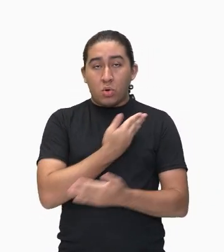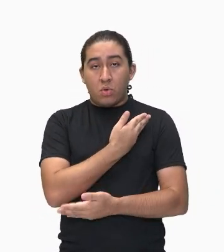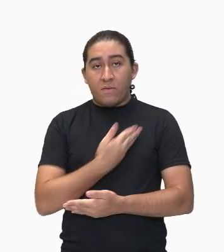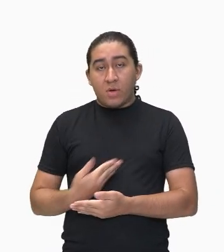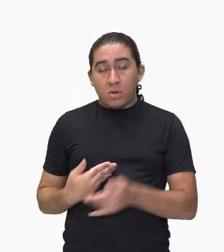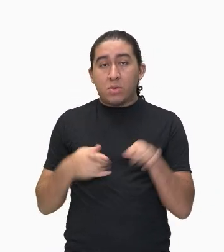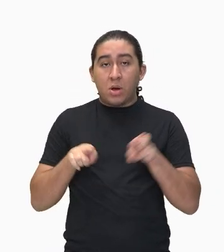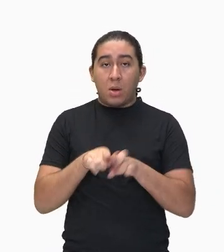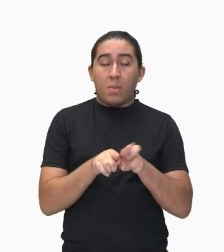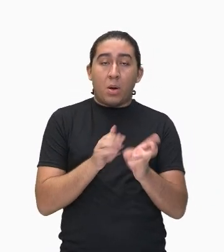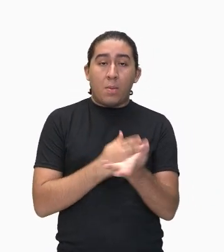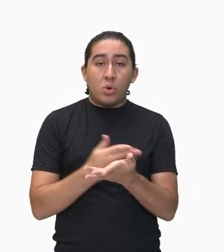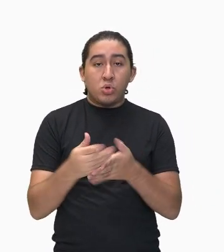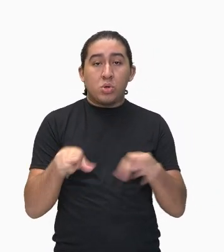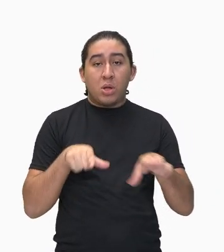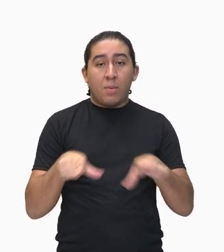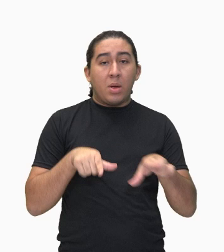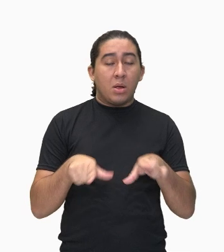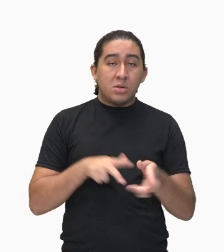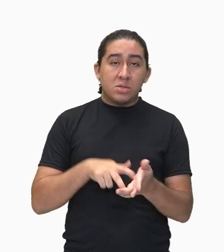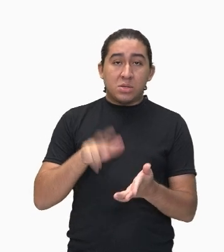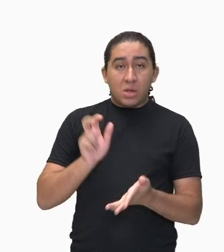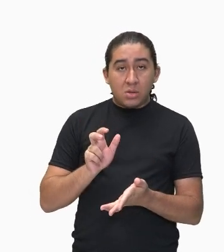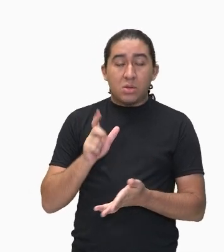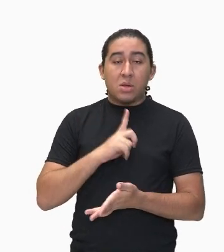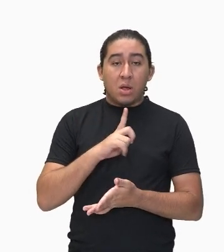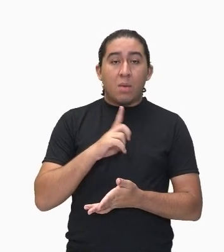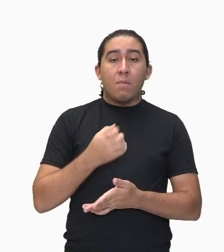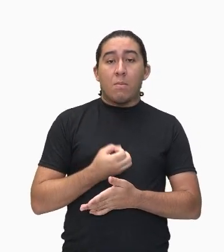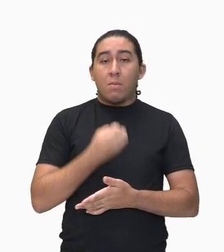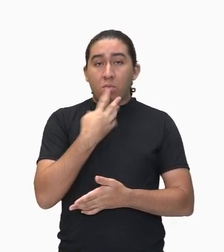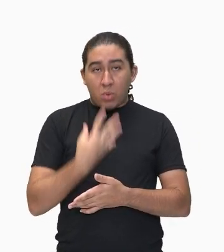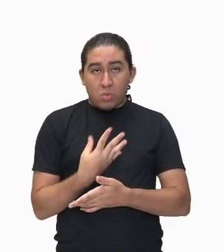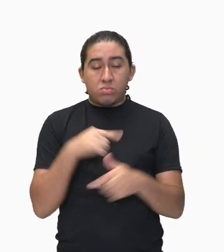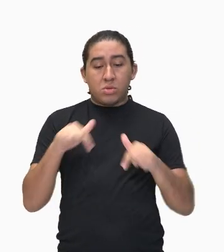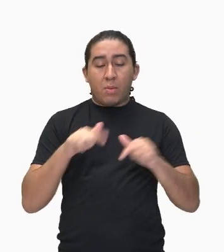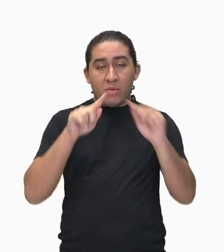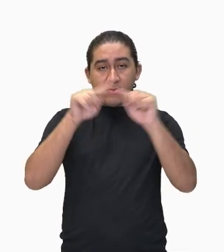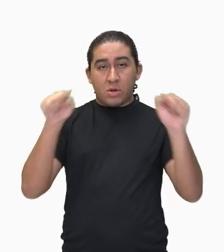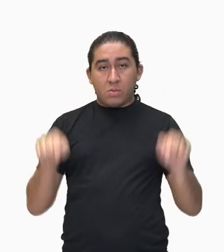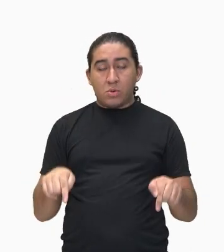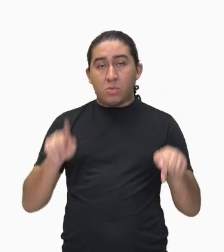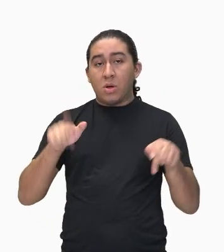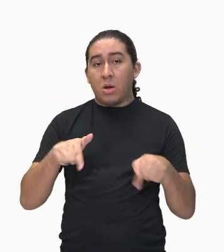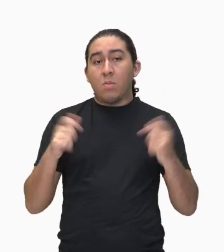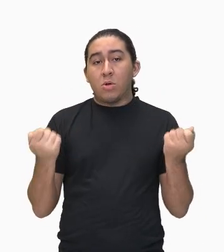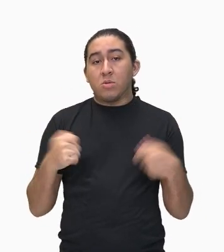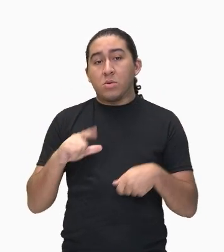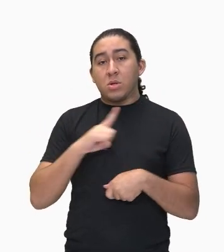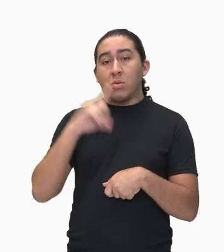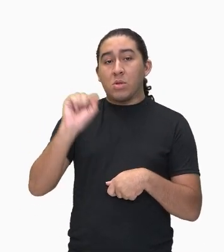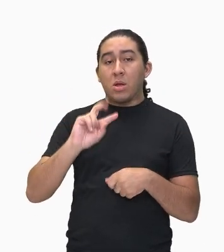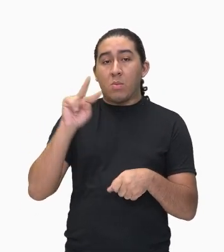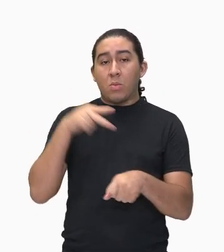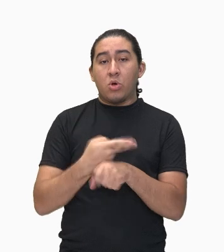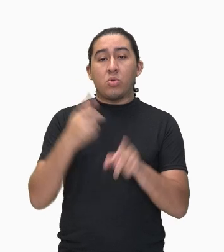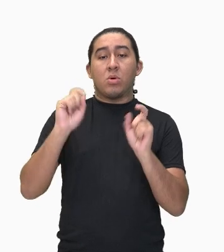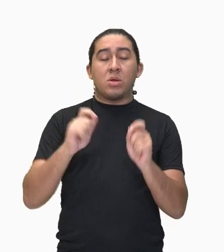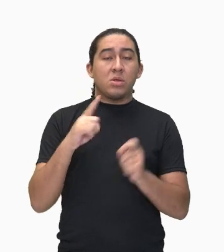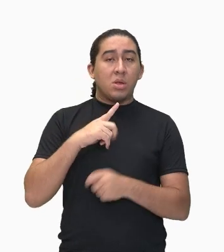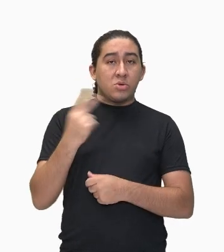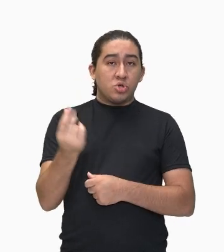cedo, alcançou boa posição como funcionário público, cargo que lhe proporcionou